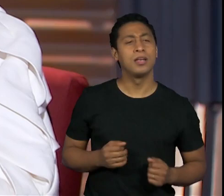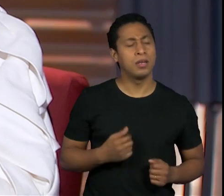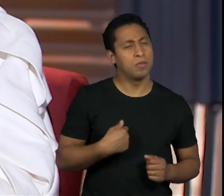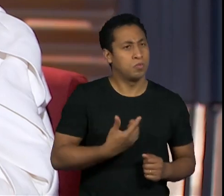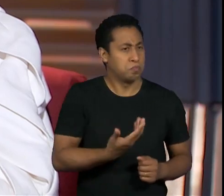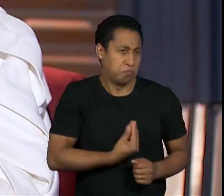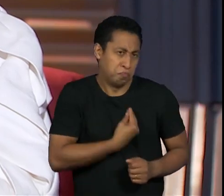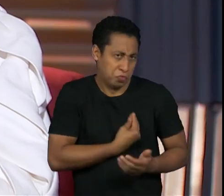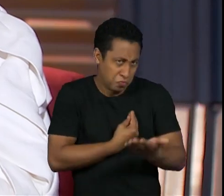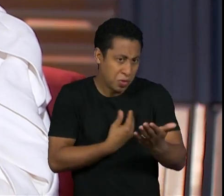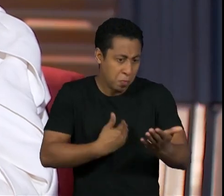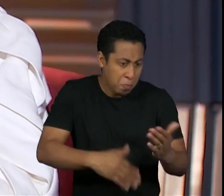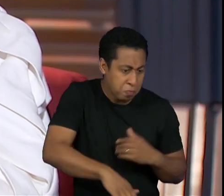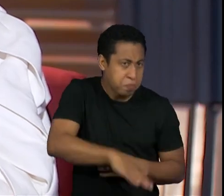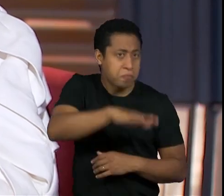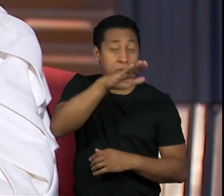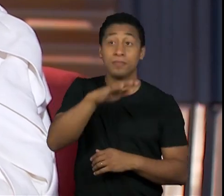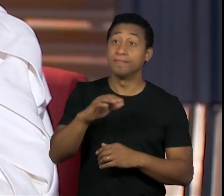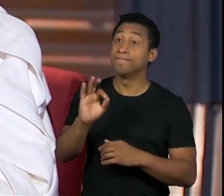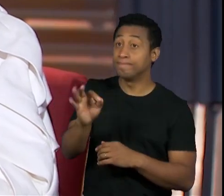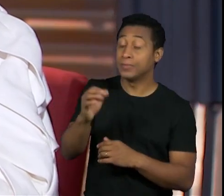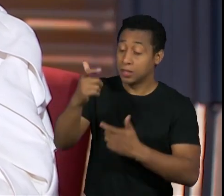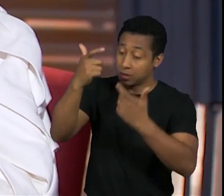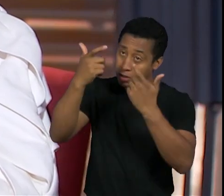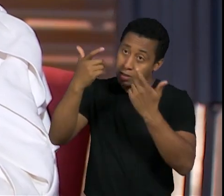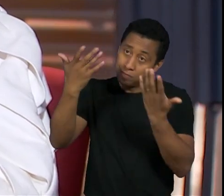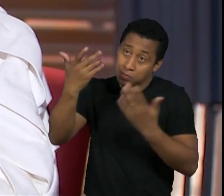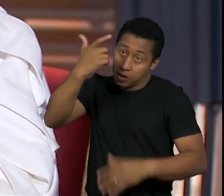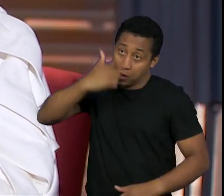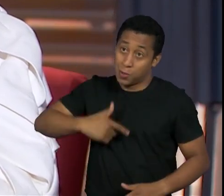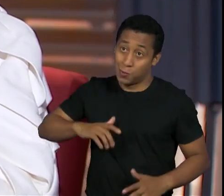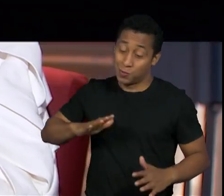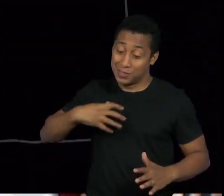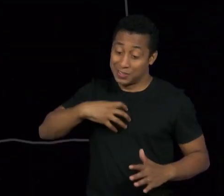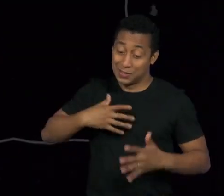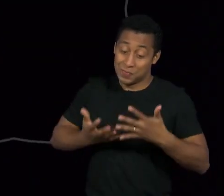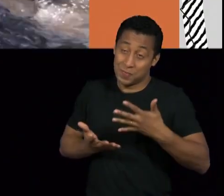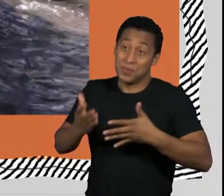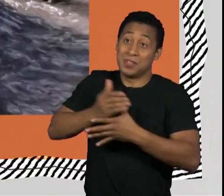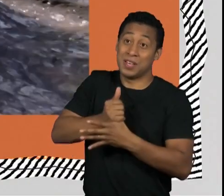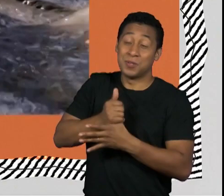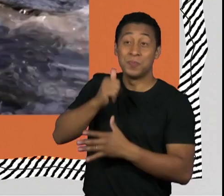grande privilégio ser uma mulher negra brasileira, oriunda desse lugar.